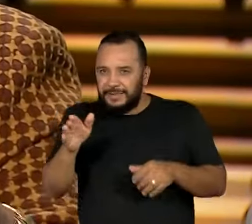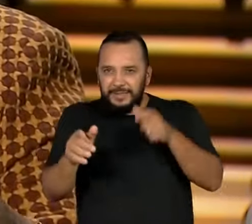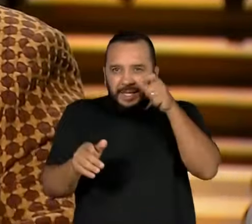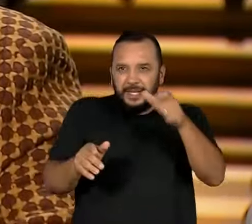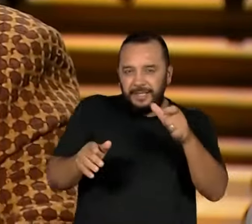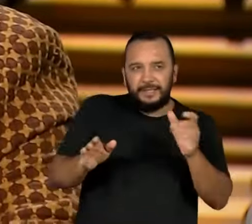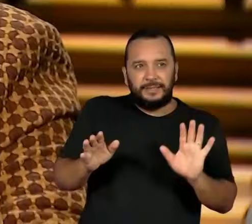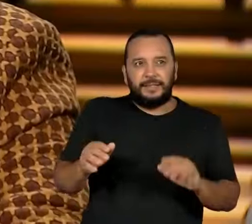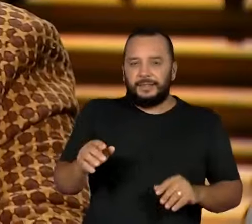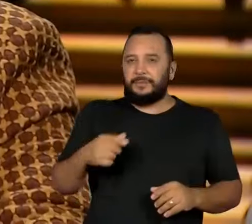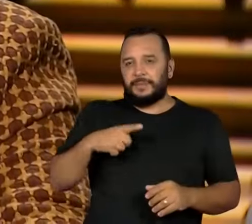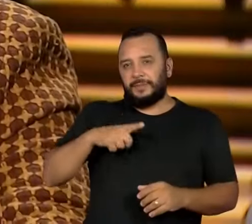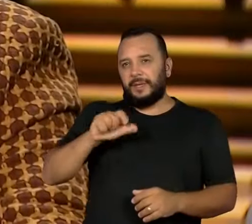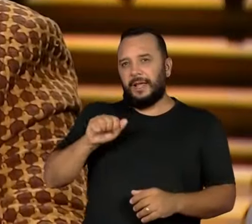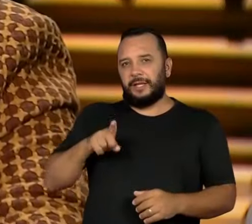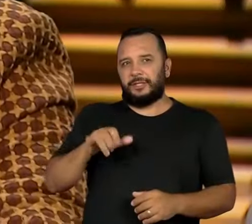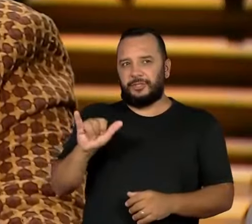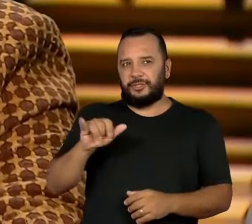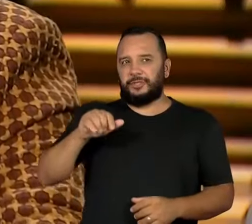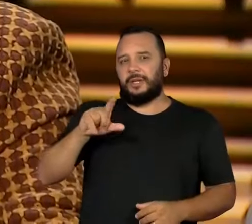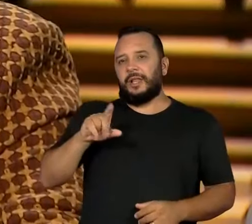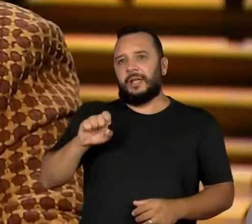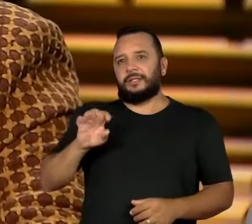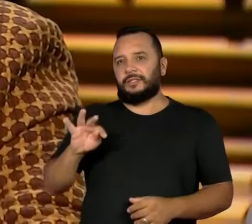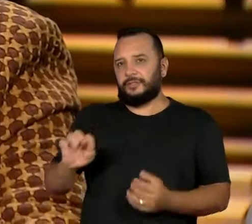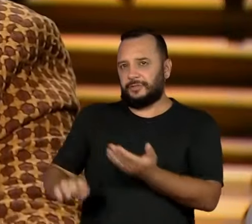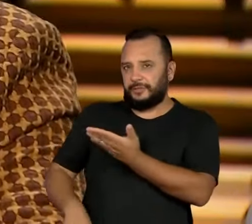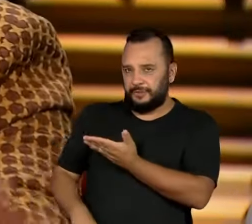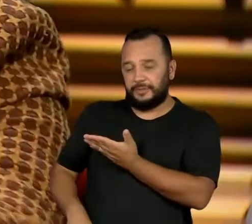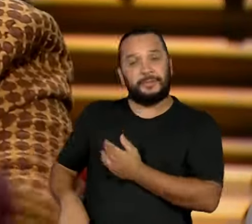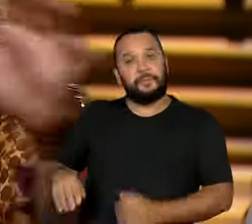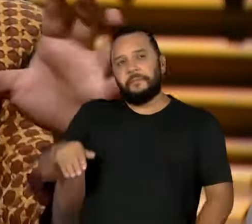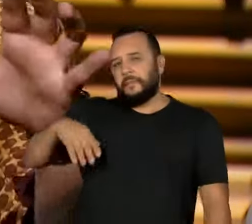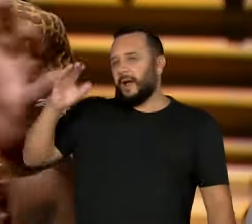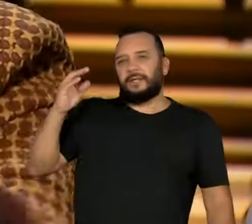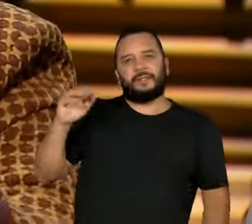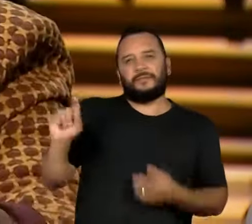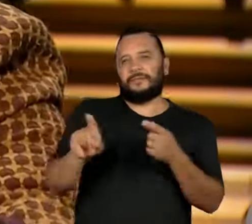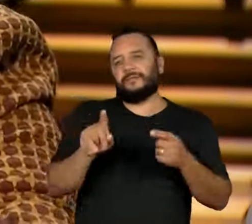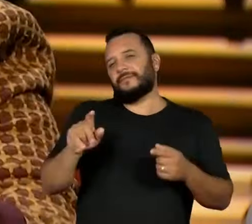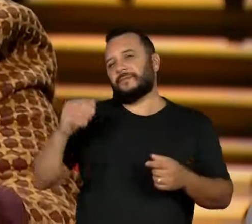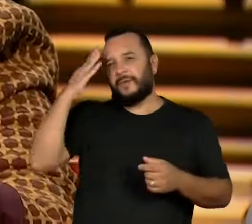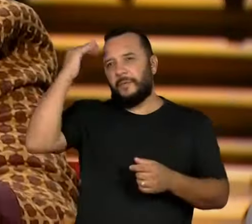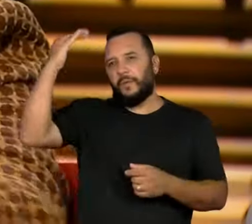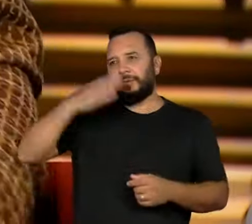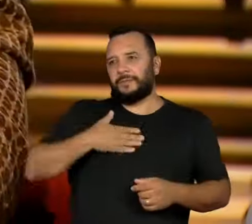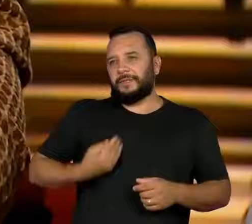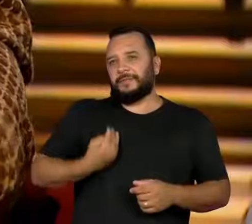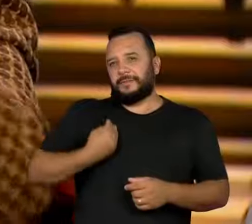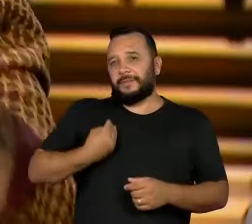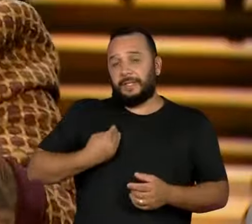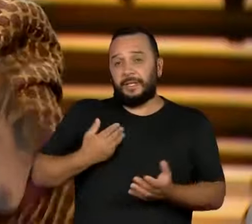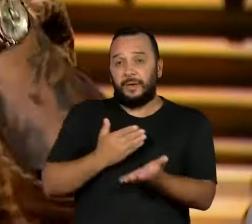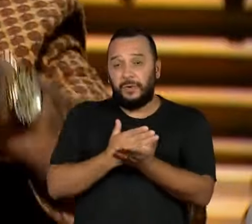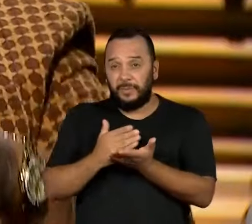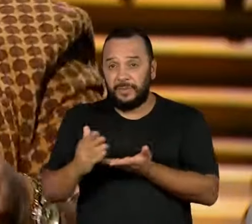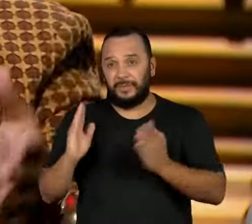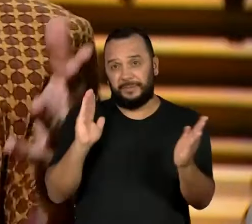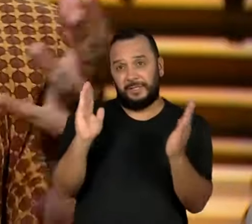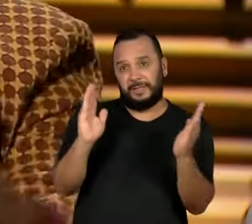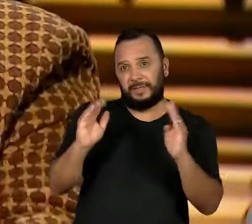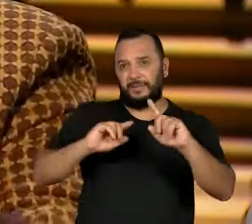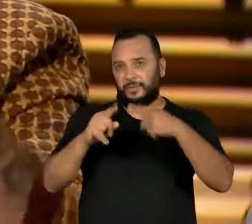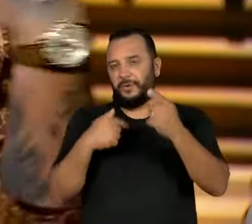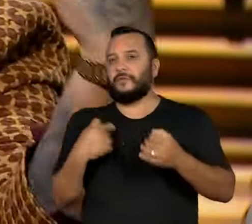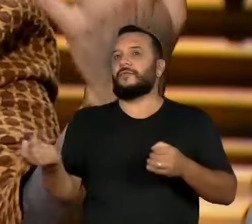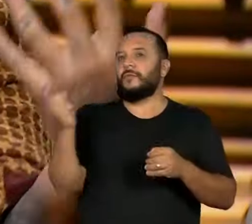exemplo Lady Lash que foi o álbum de maior sucesso na minha vida foi um processo super dividido que começou num período depois de muito tempo eu pude voltar